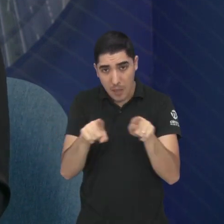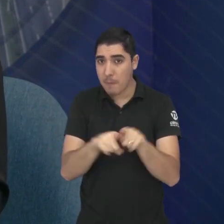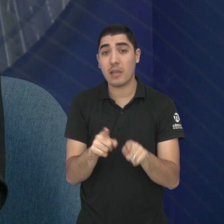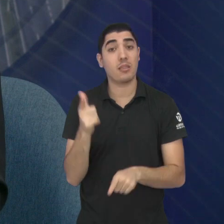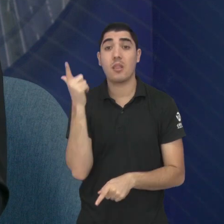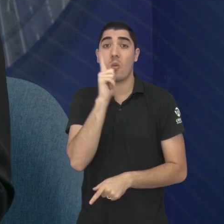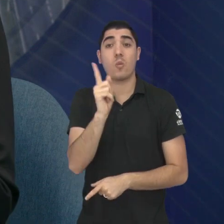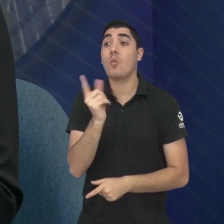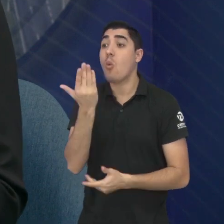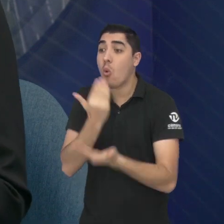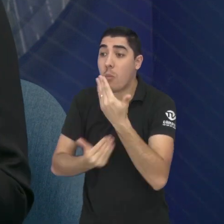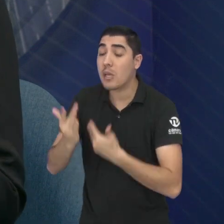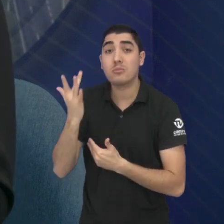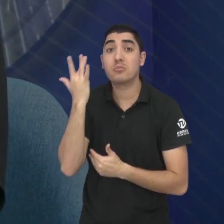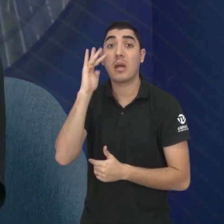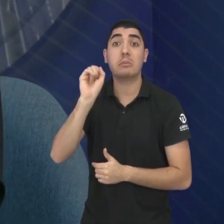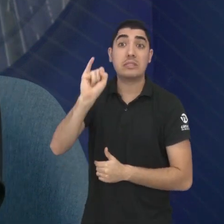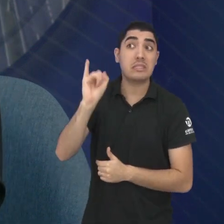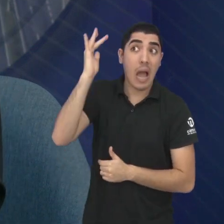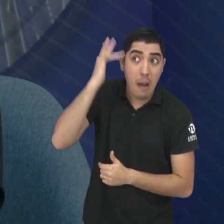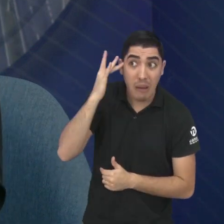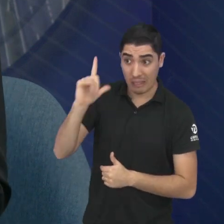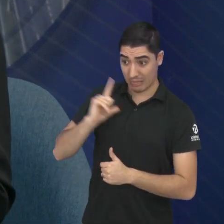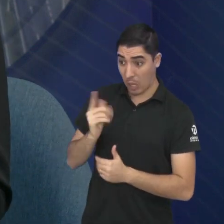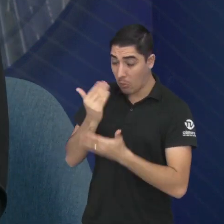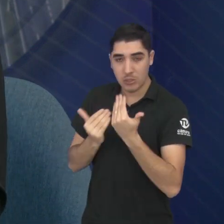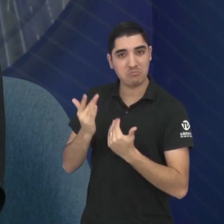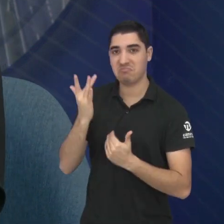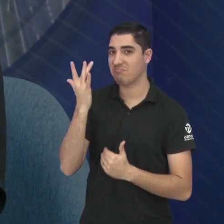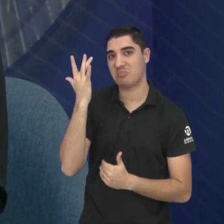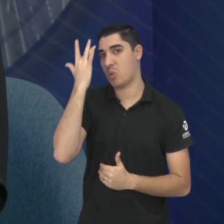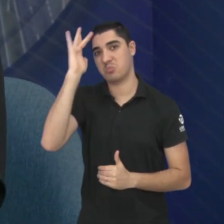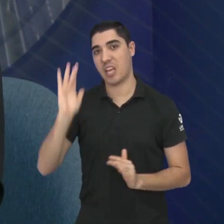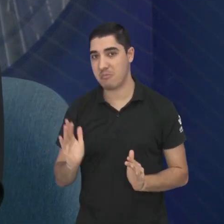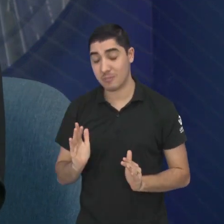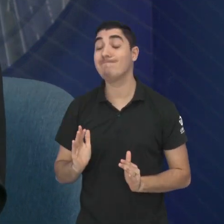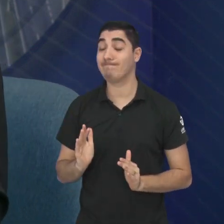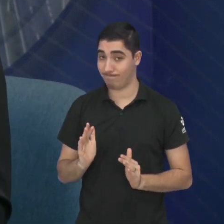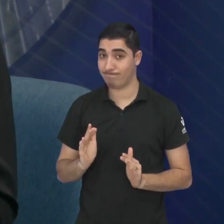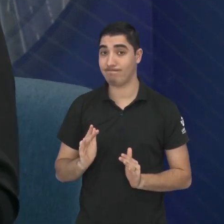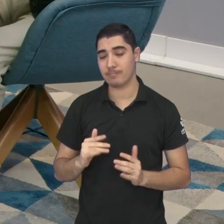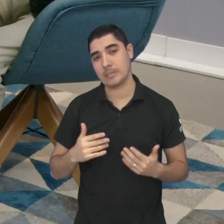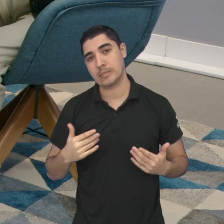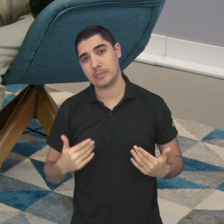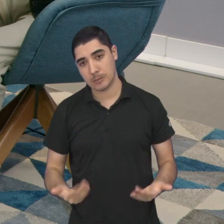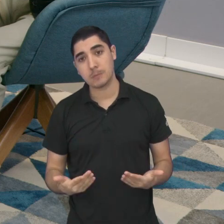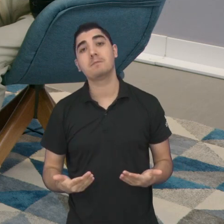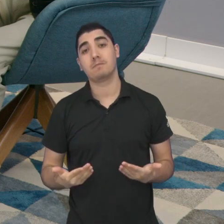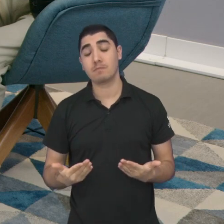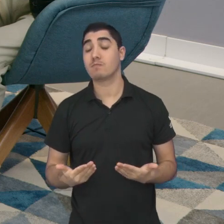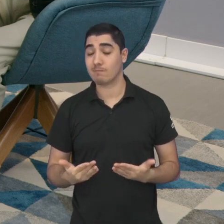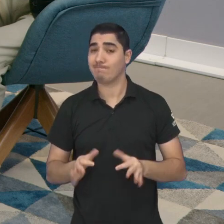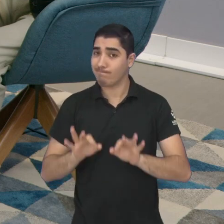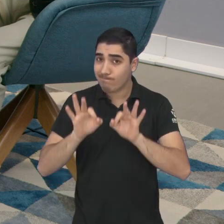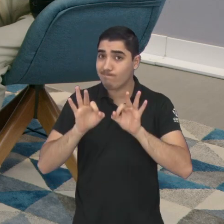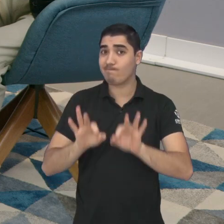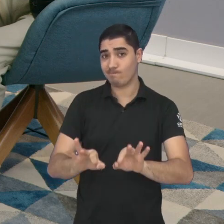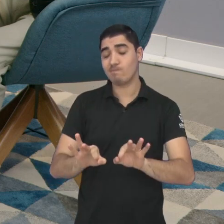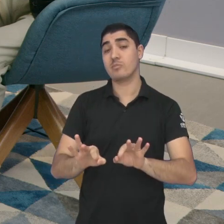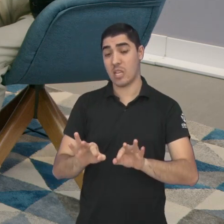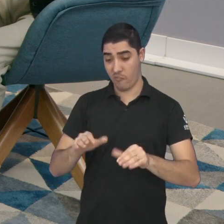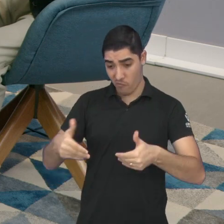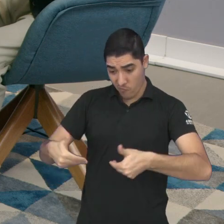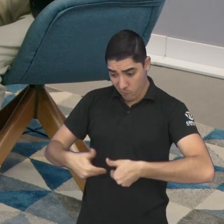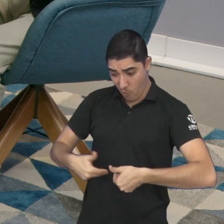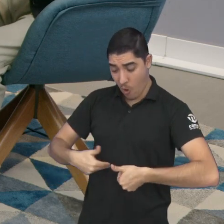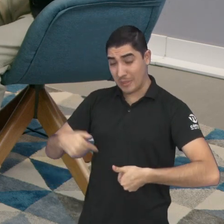insegurança alimentar, ou seja, não sabiam se teria comida na mesa no dia seguinte. Não há dúvidas, né, gente, de que a fome é